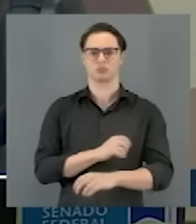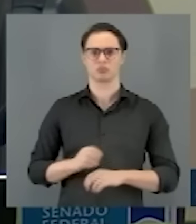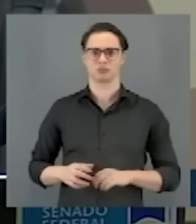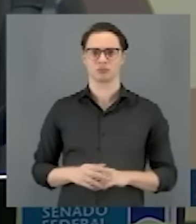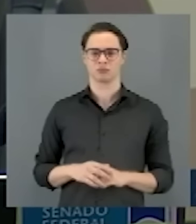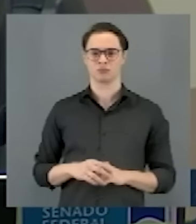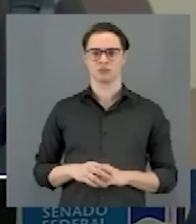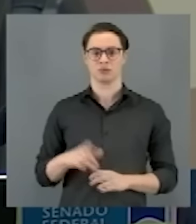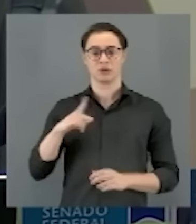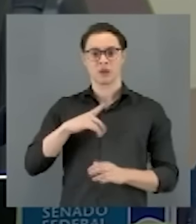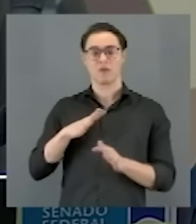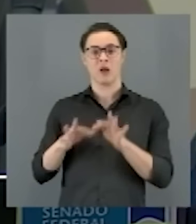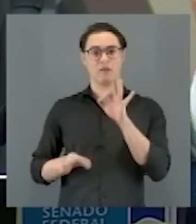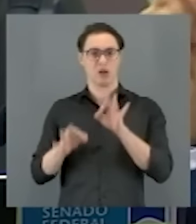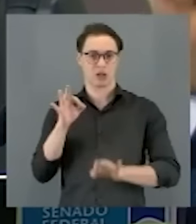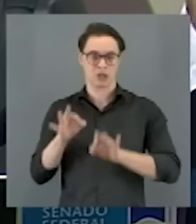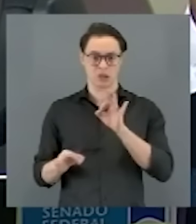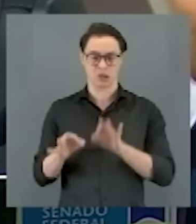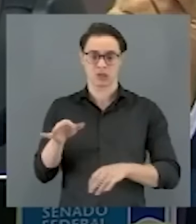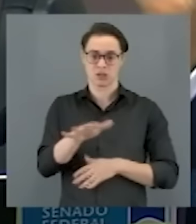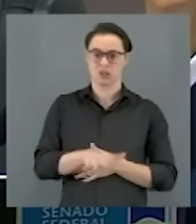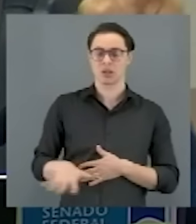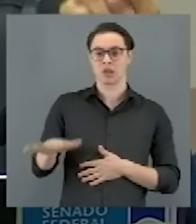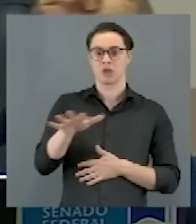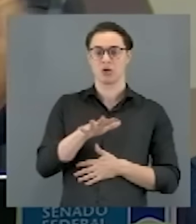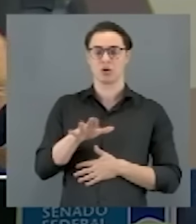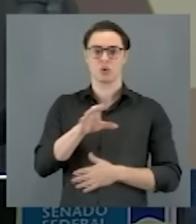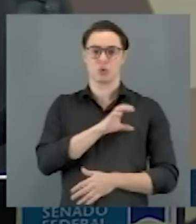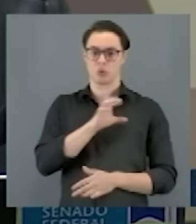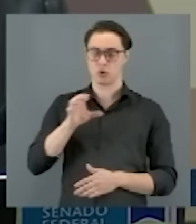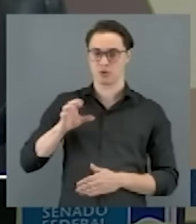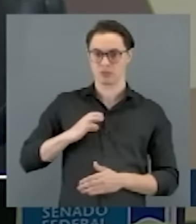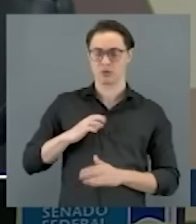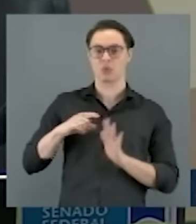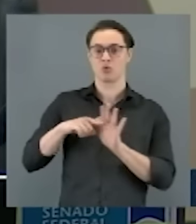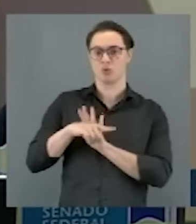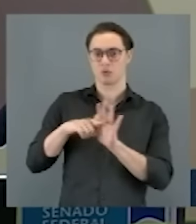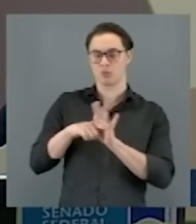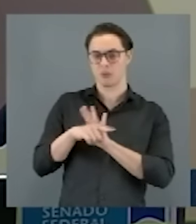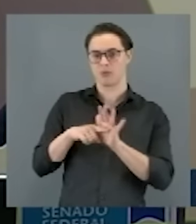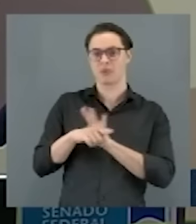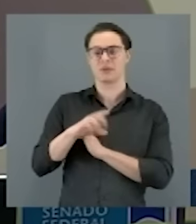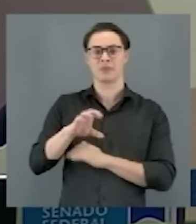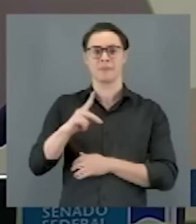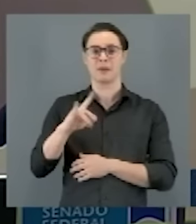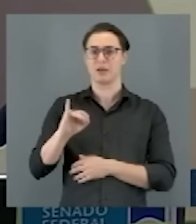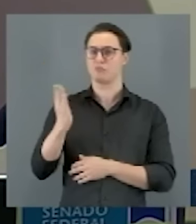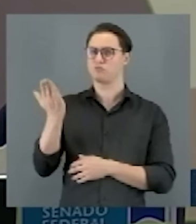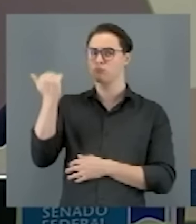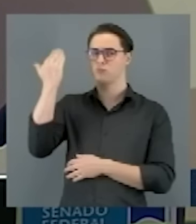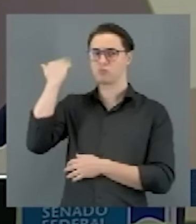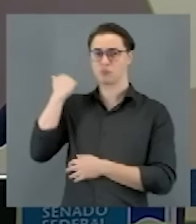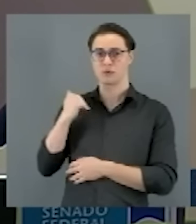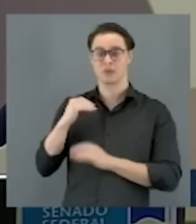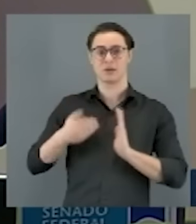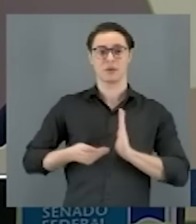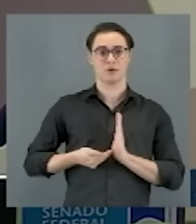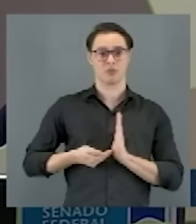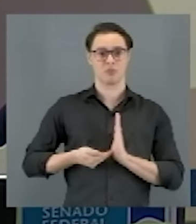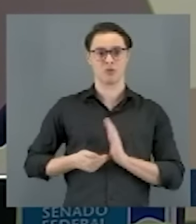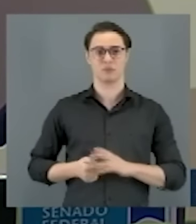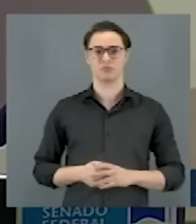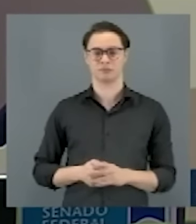apurados, inclusive no ambiente de comissão parlamentar de inquérito, à época, na Câmara dos